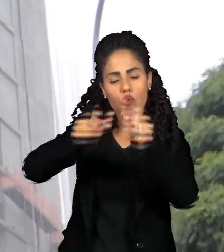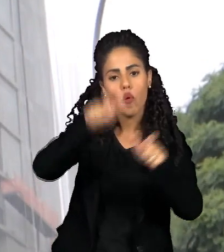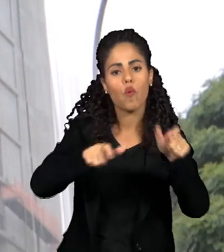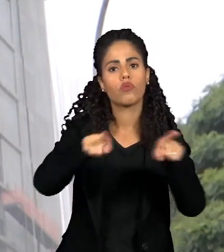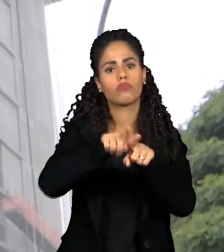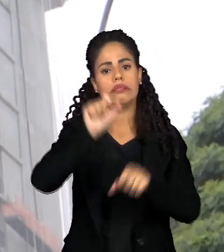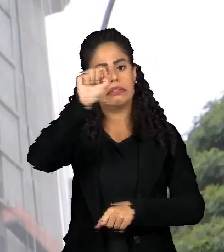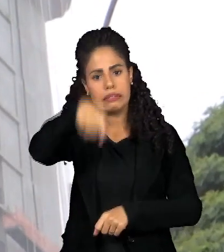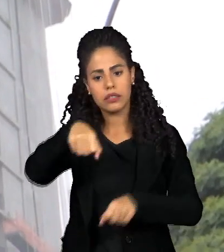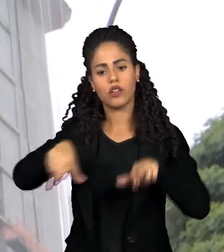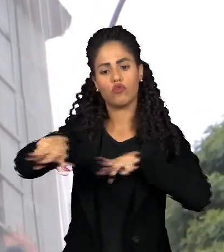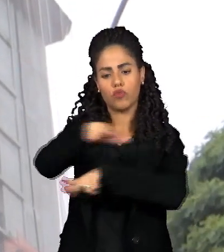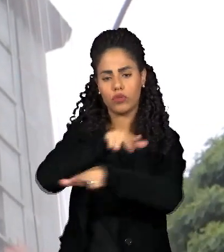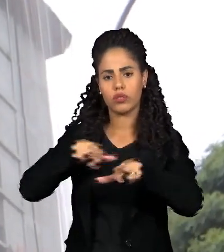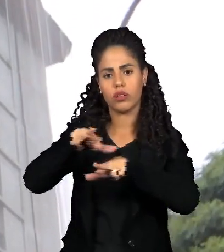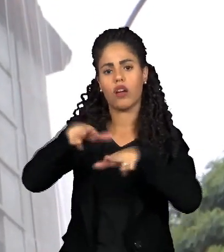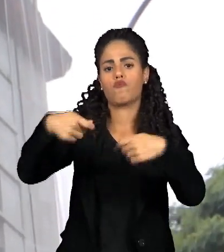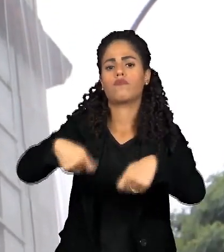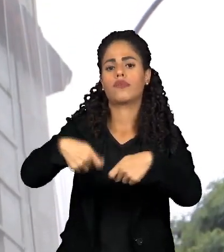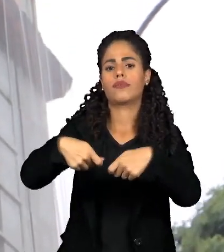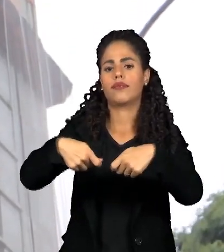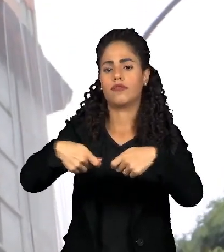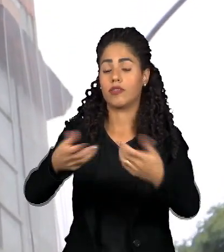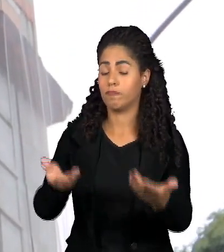ele vai ser diferenciado do mercado.